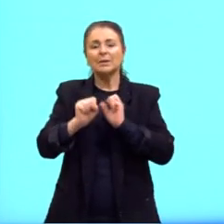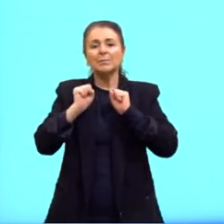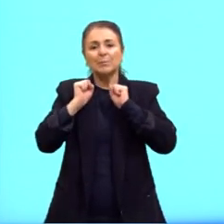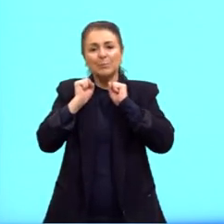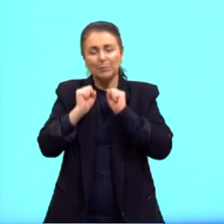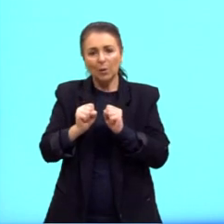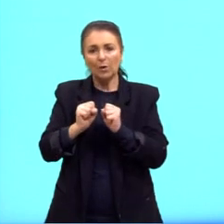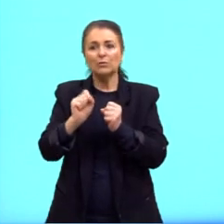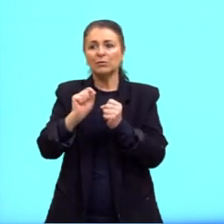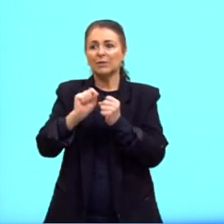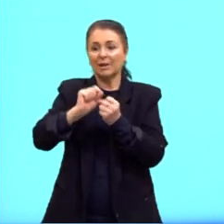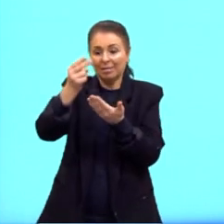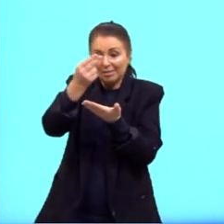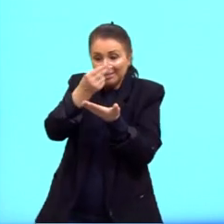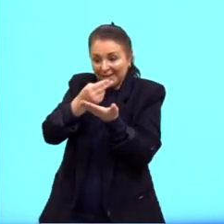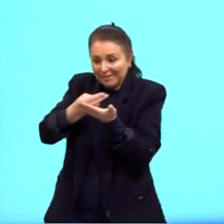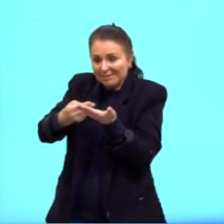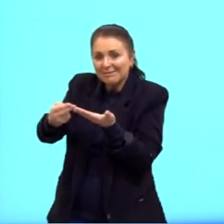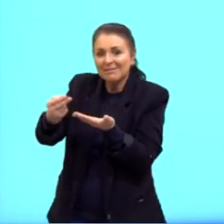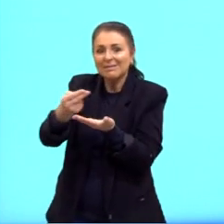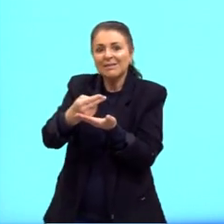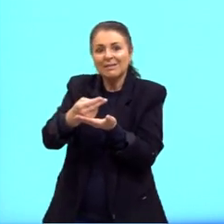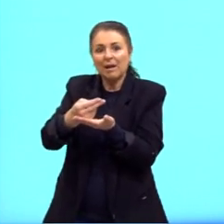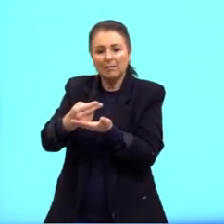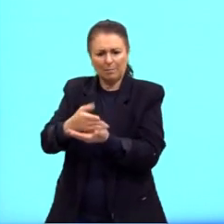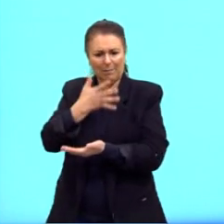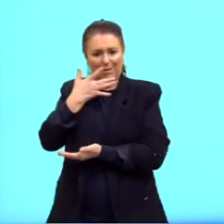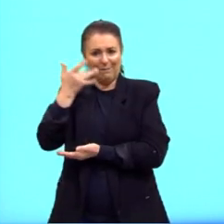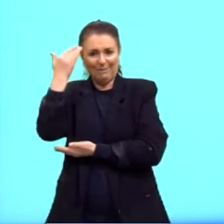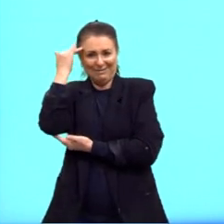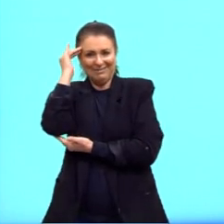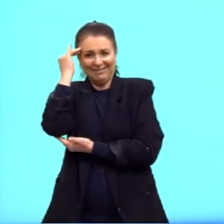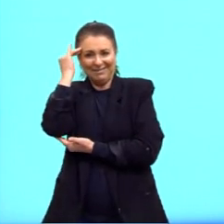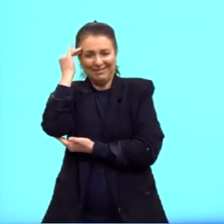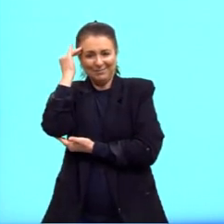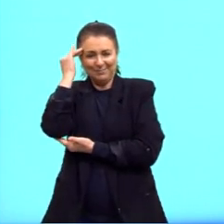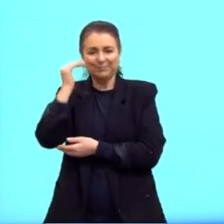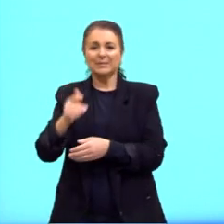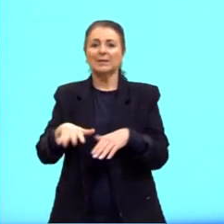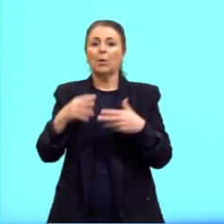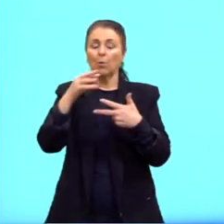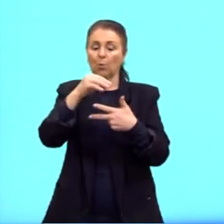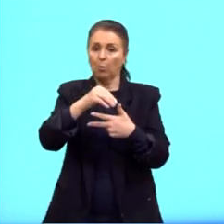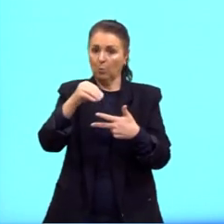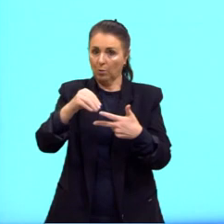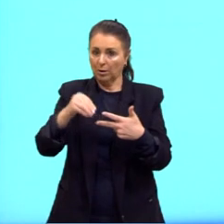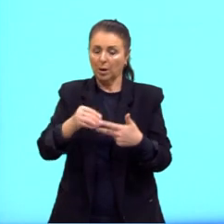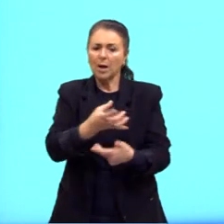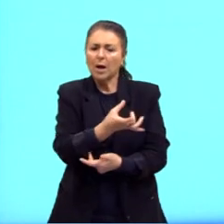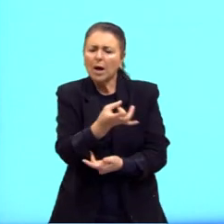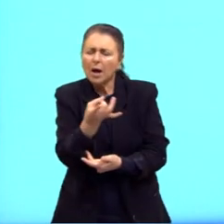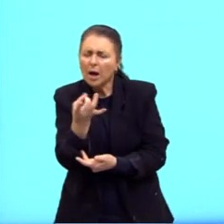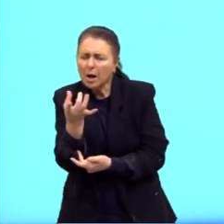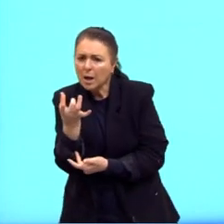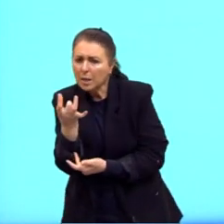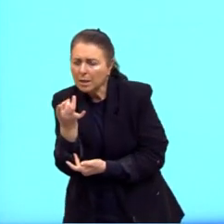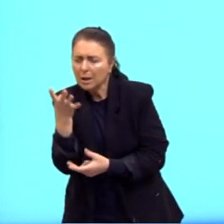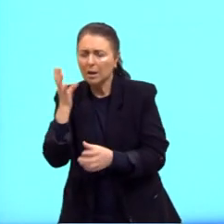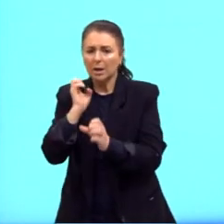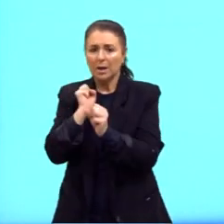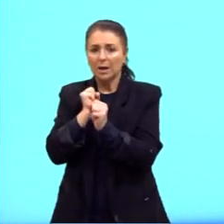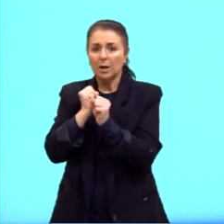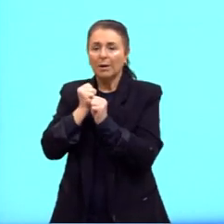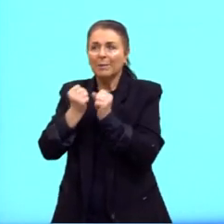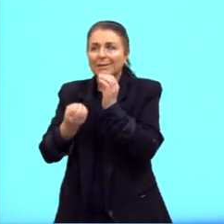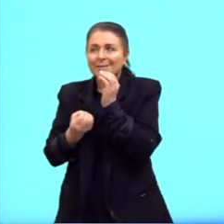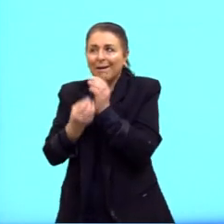pode redesenhando esse circuito já fica bem mais fácil entender o que é Ah tá então em cada ano eles se superam e vencendo mais